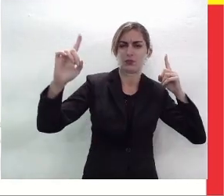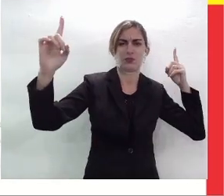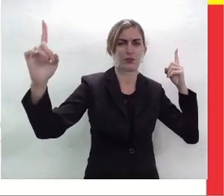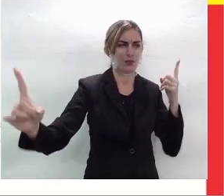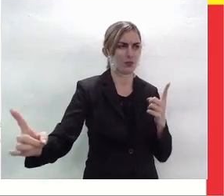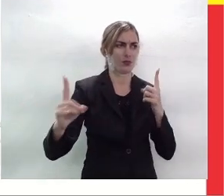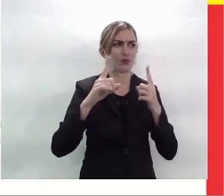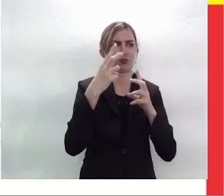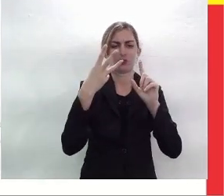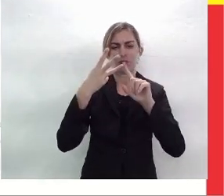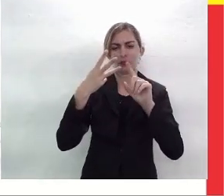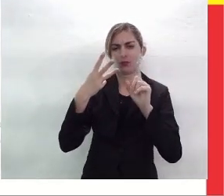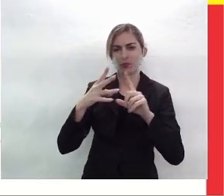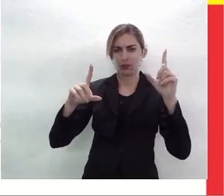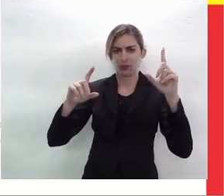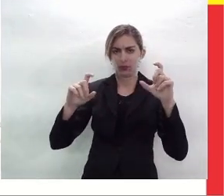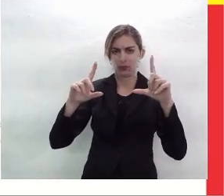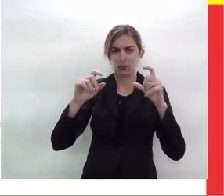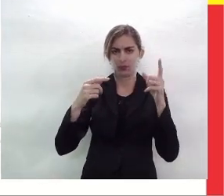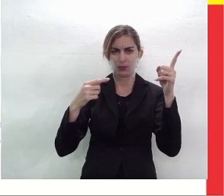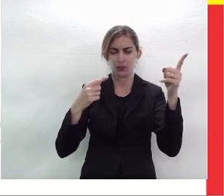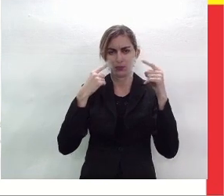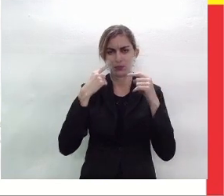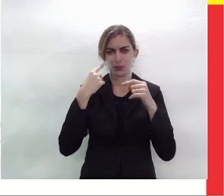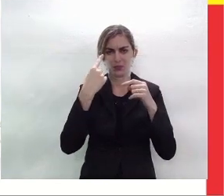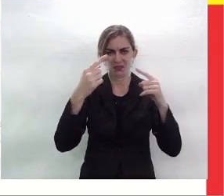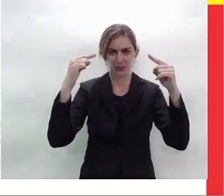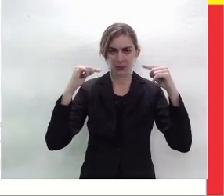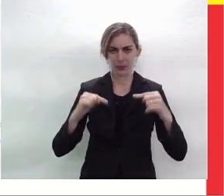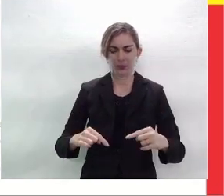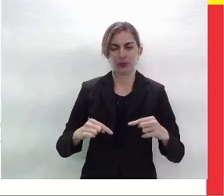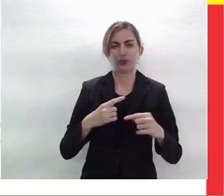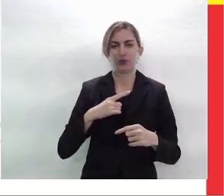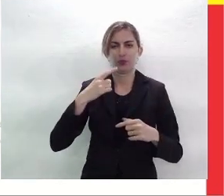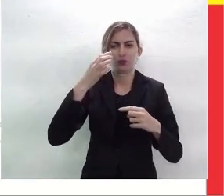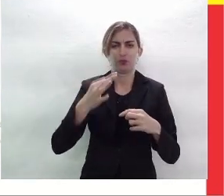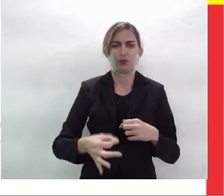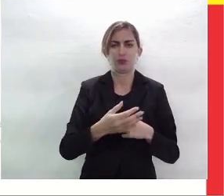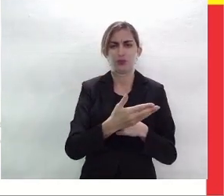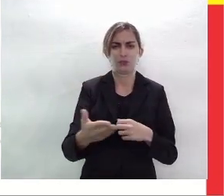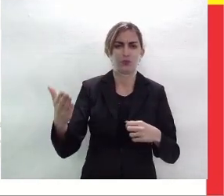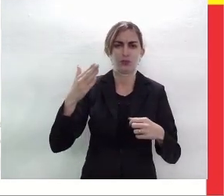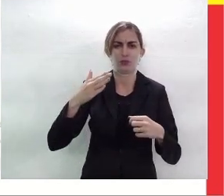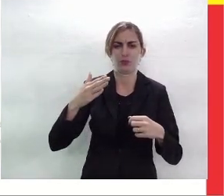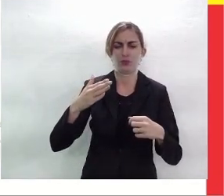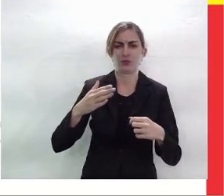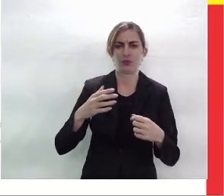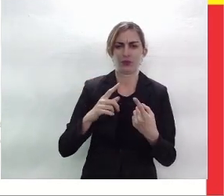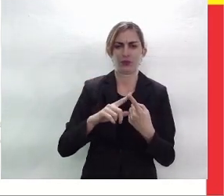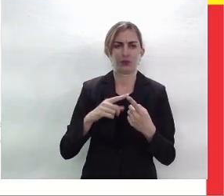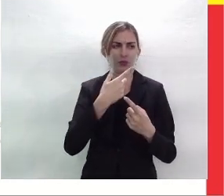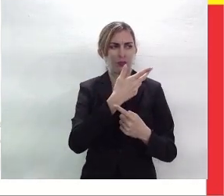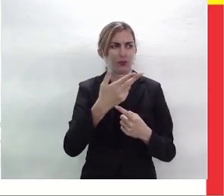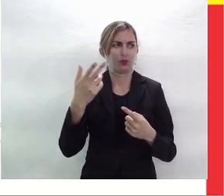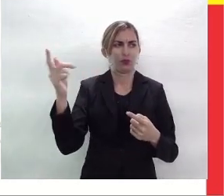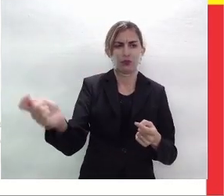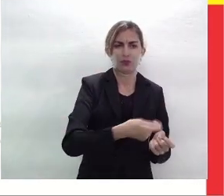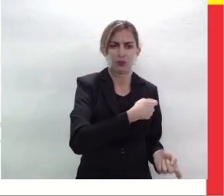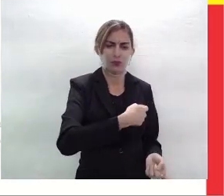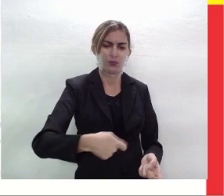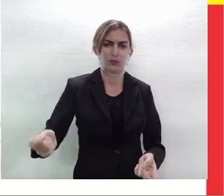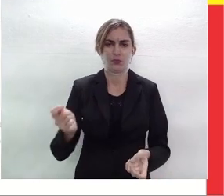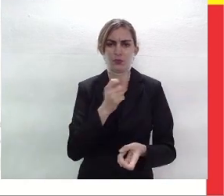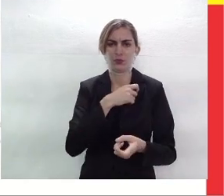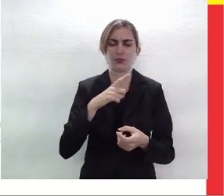longa distância, que é essa terceira imagem que está no canto direito da tela embaixo, que é justamente a esgrima. Então, são lutas